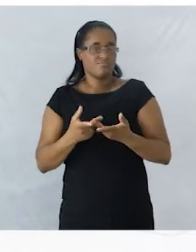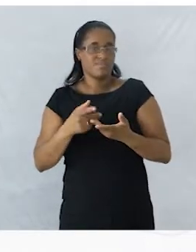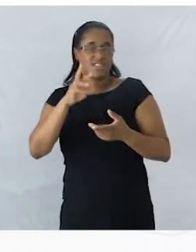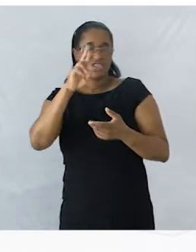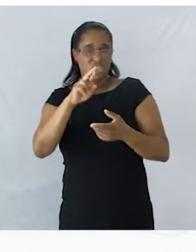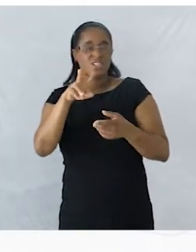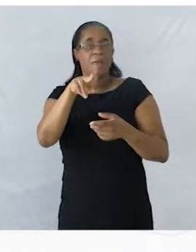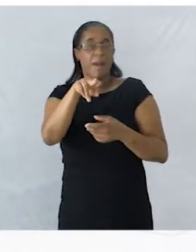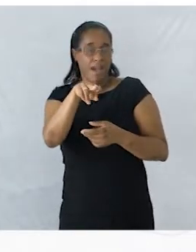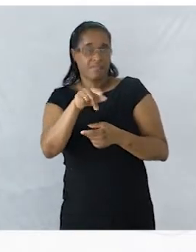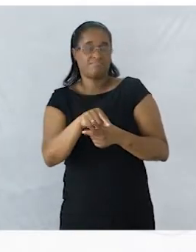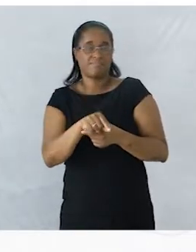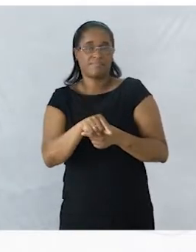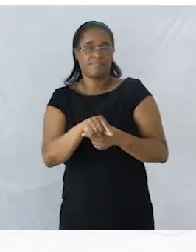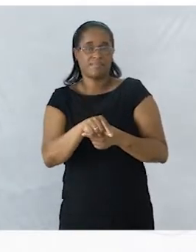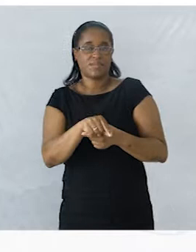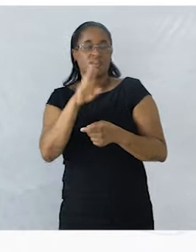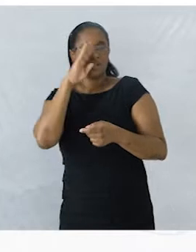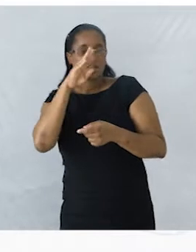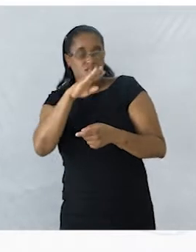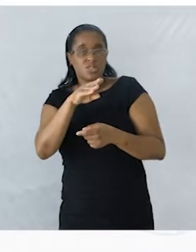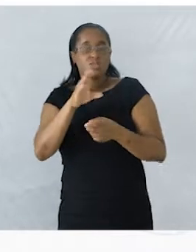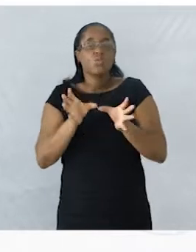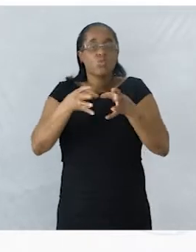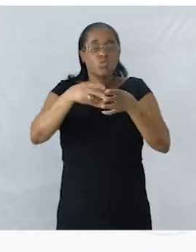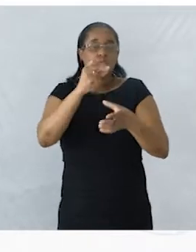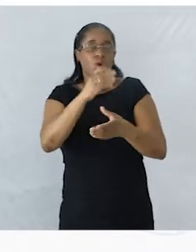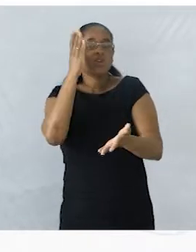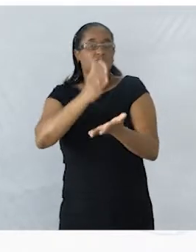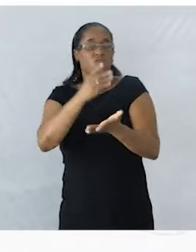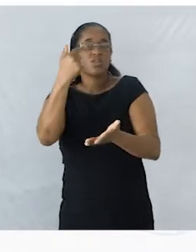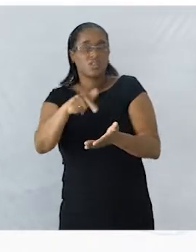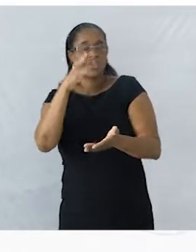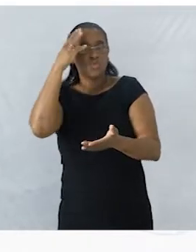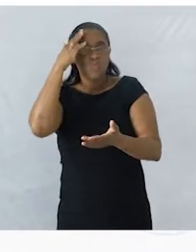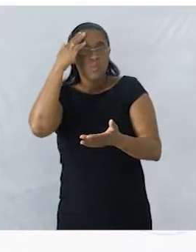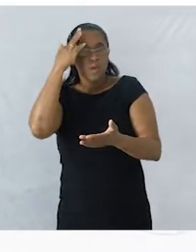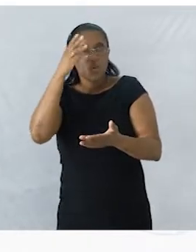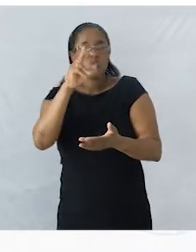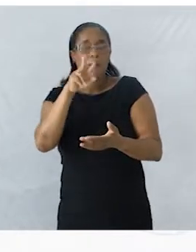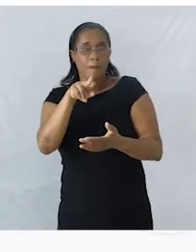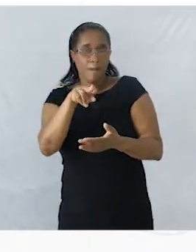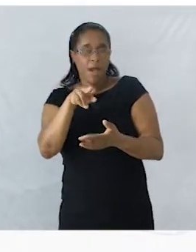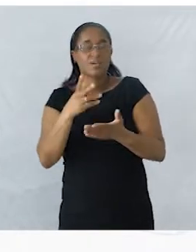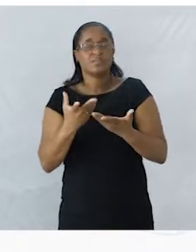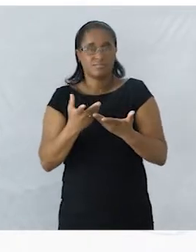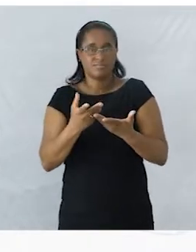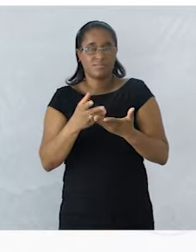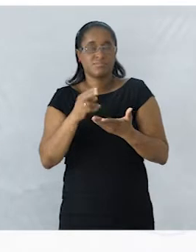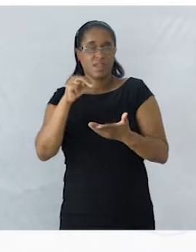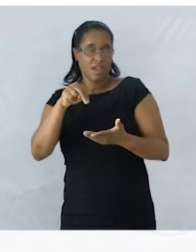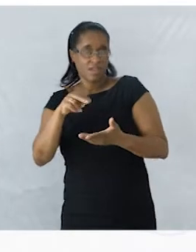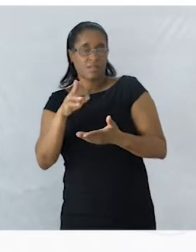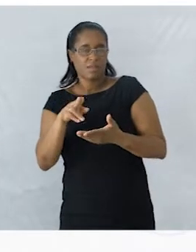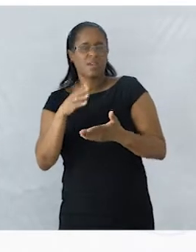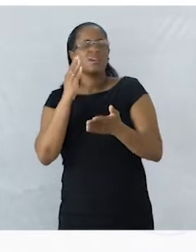ou seja, esse conjunto A só tem elementos que são números pares, números naturais pares. Vocês já viram isso